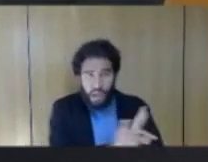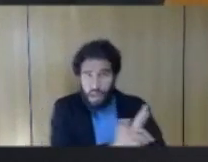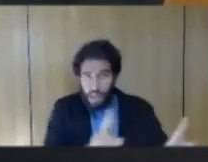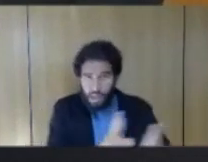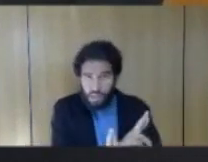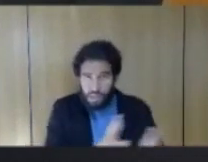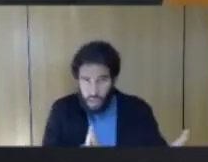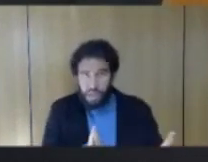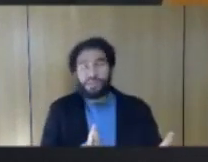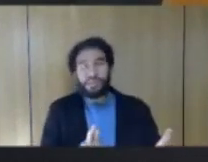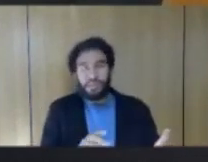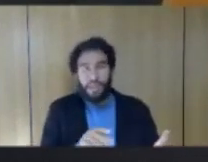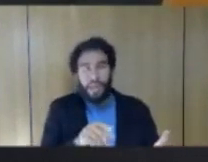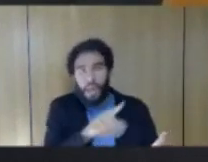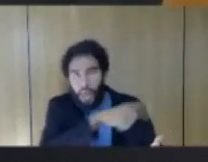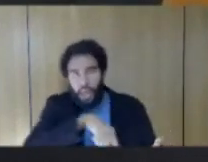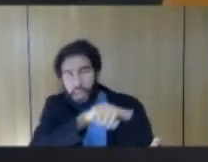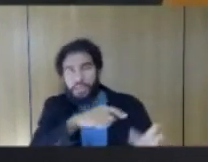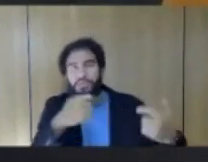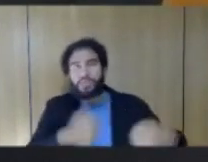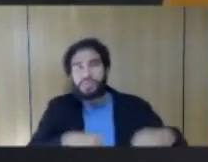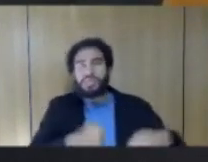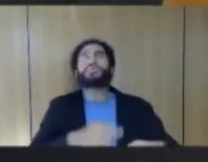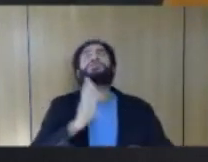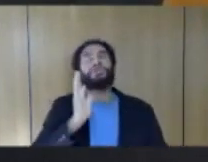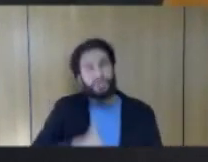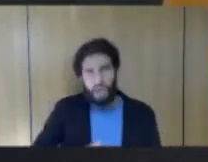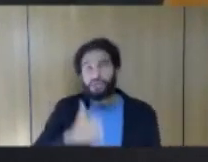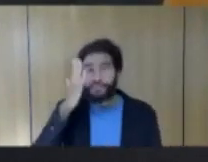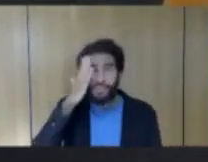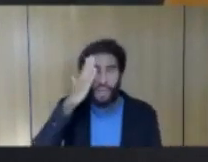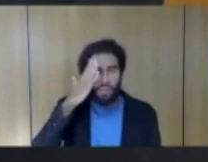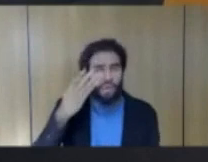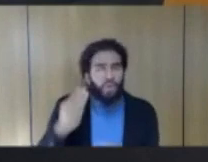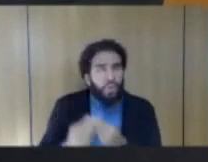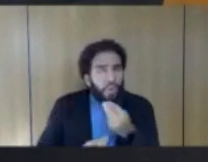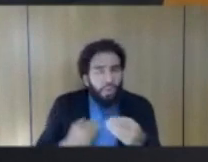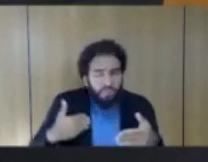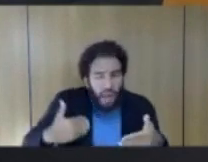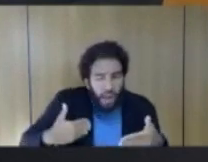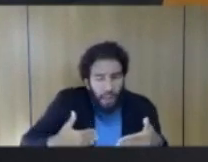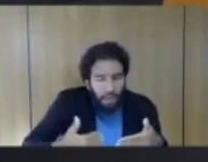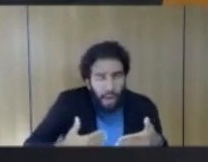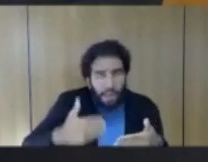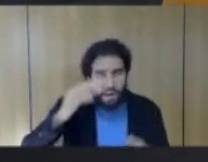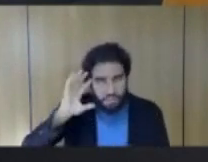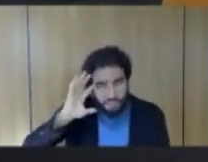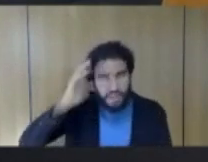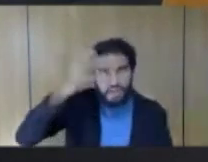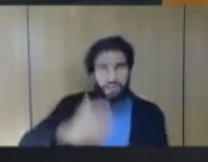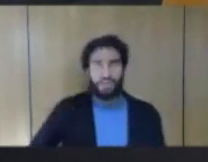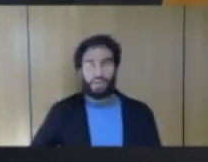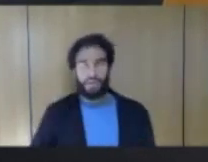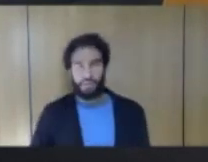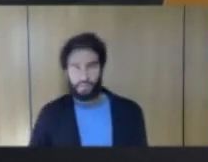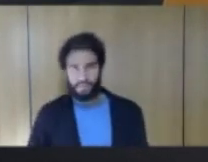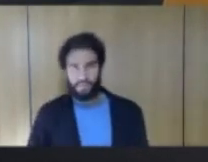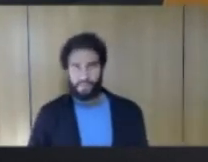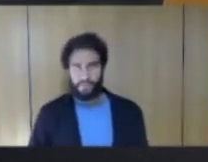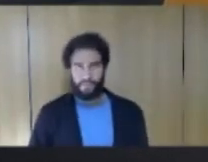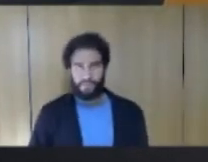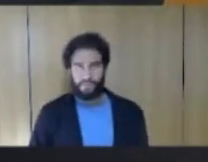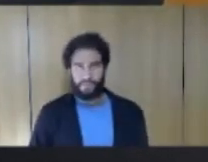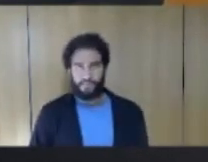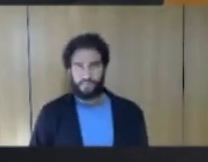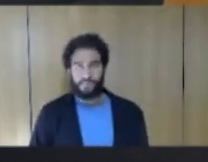terão os elementos necessários ao prosseguimento da investigação não há de forma